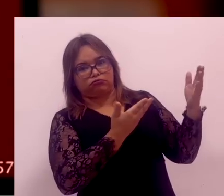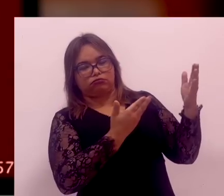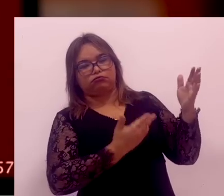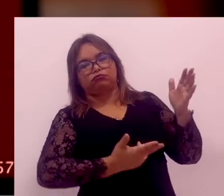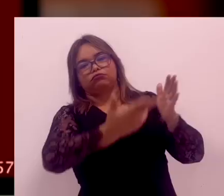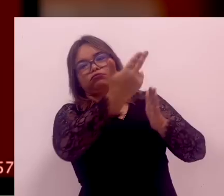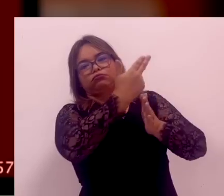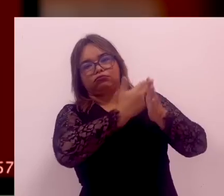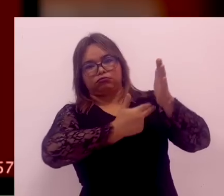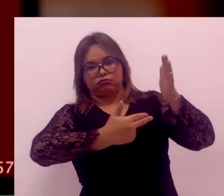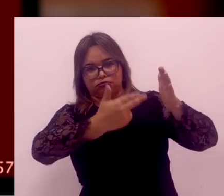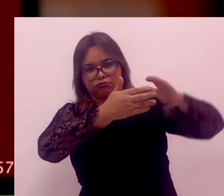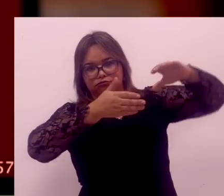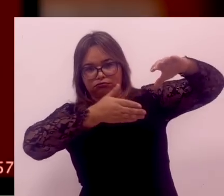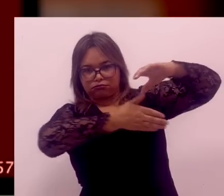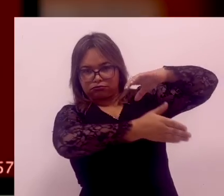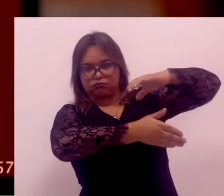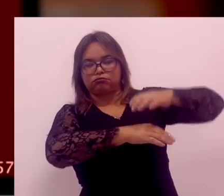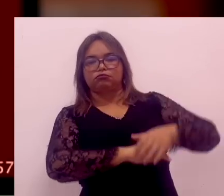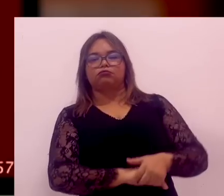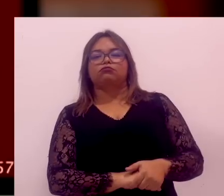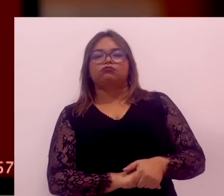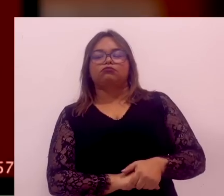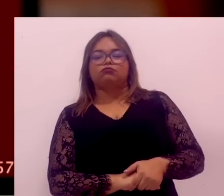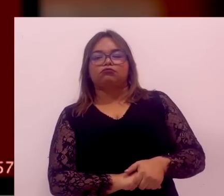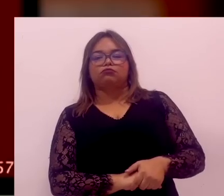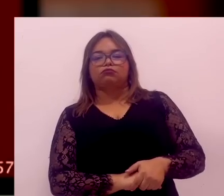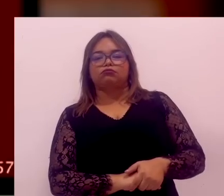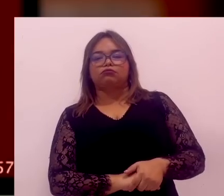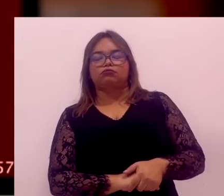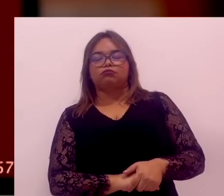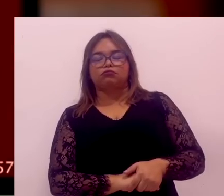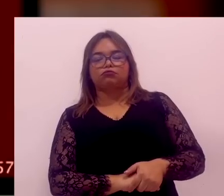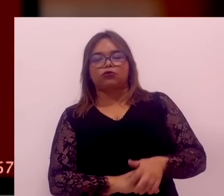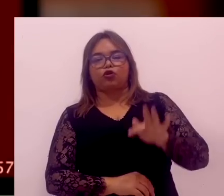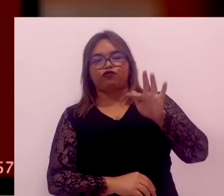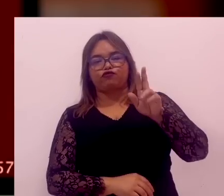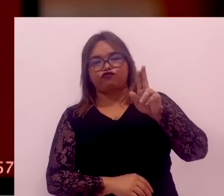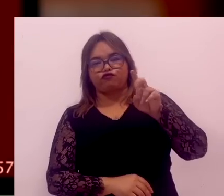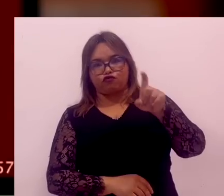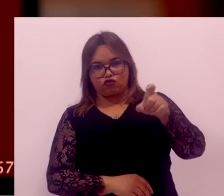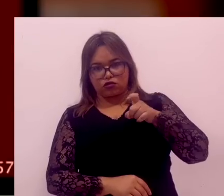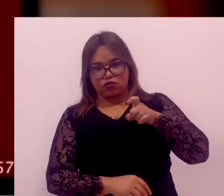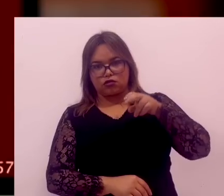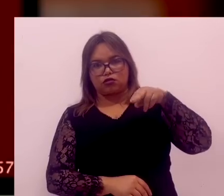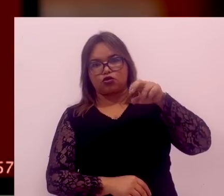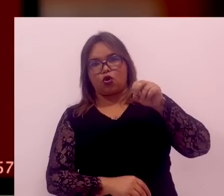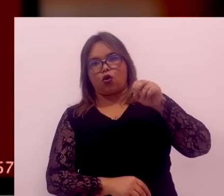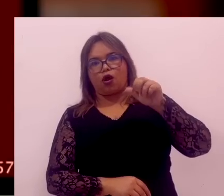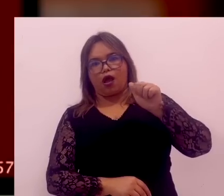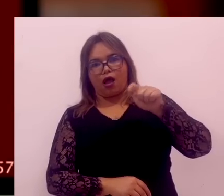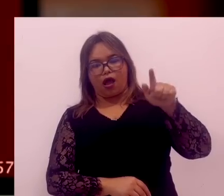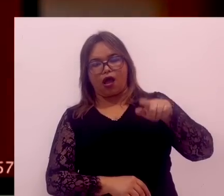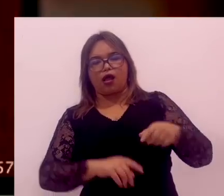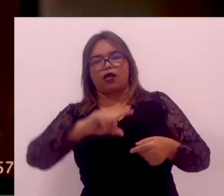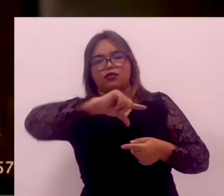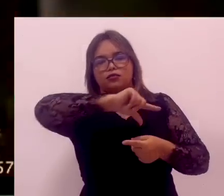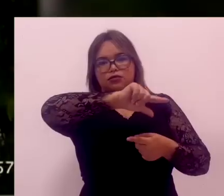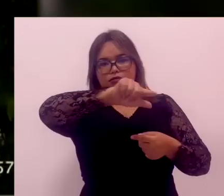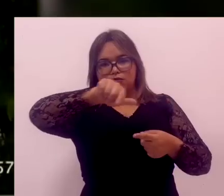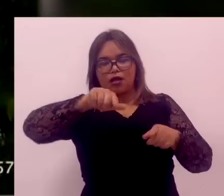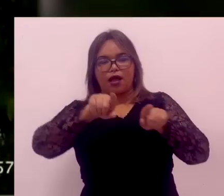note que Fuxi e Nua carregam o compasso e o retângulo. Esses são os símbolos